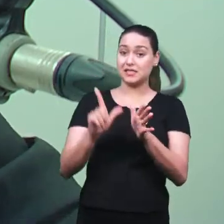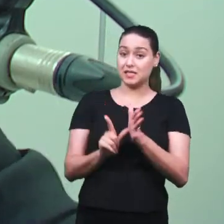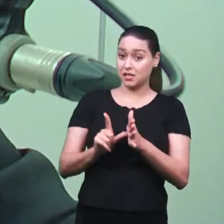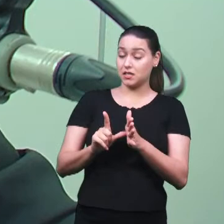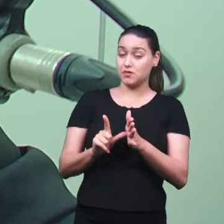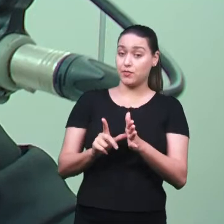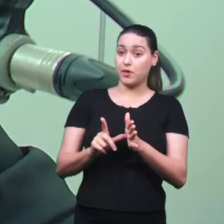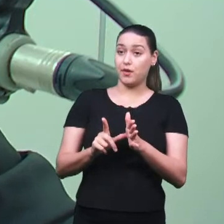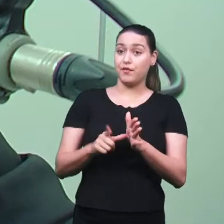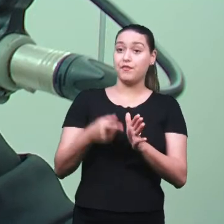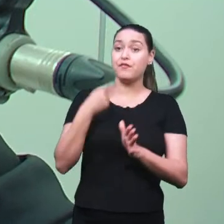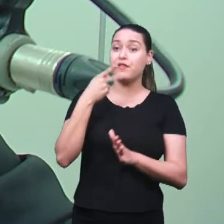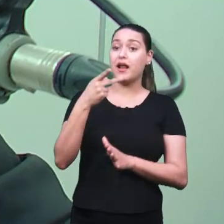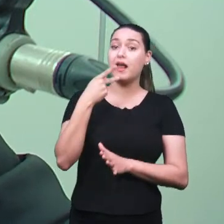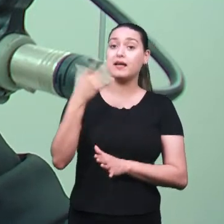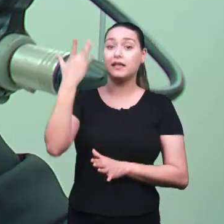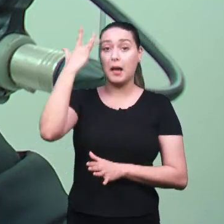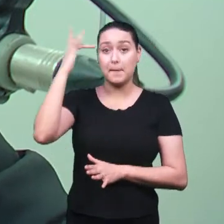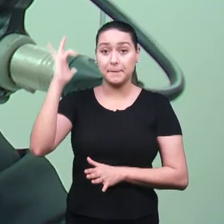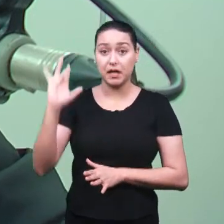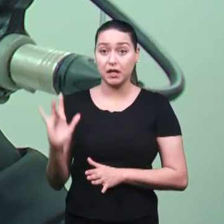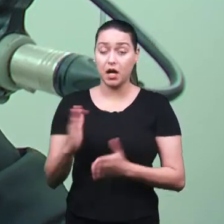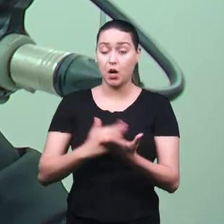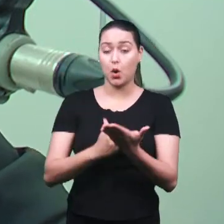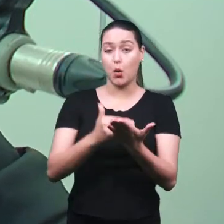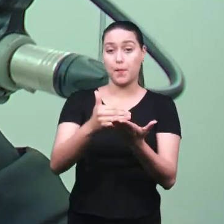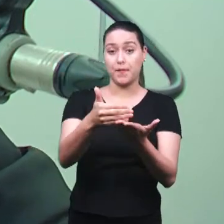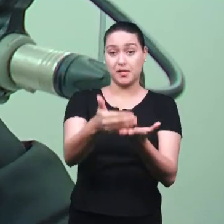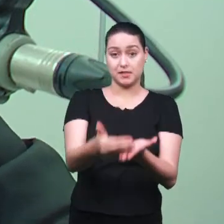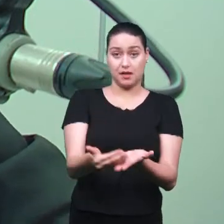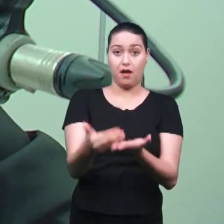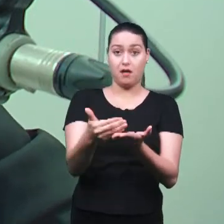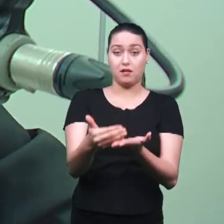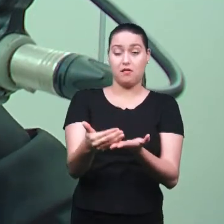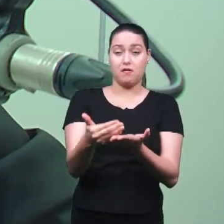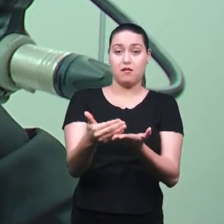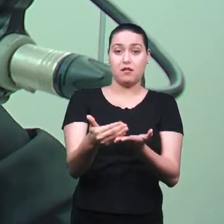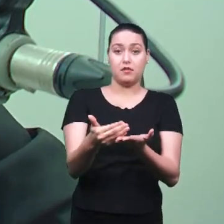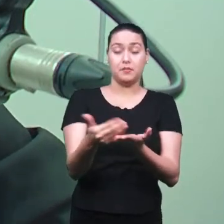amanhã, principalmente aos jovens. Amanhã estreia um programa